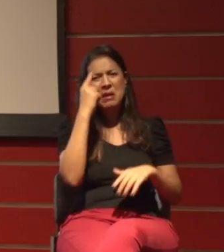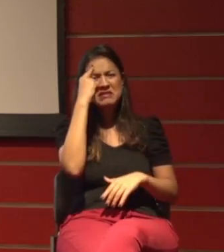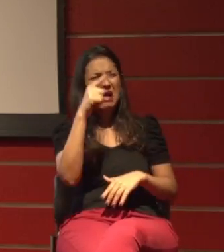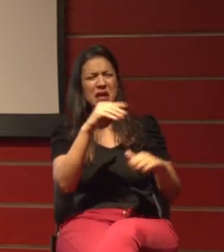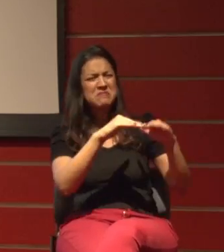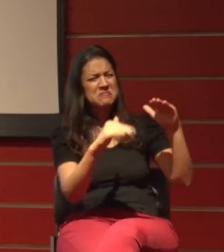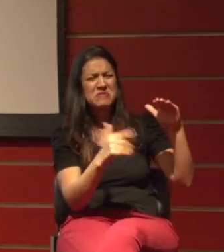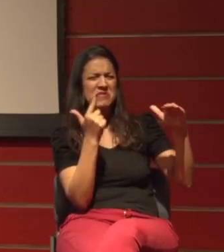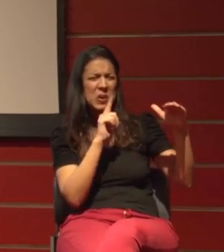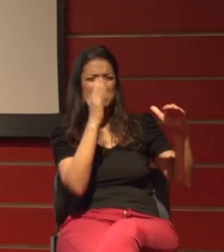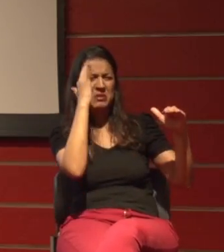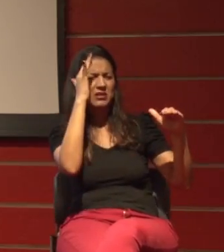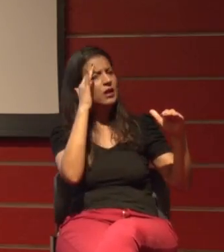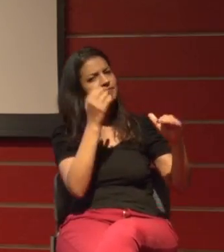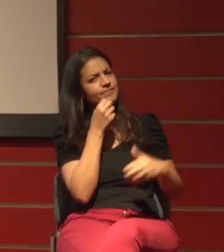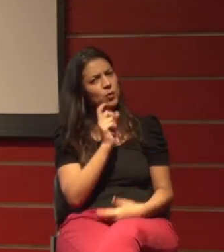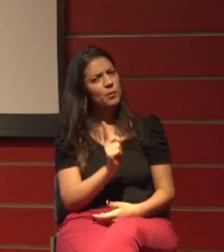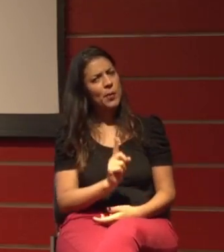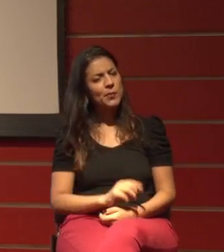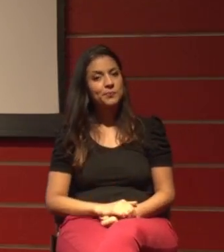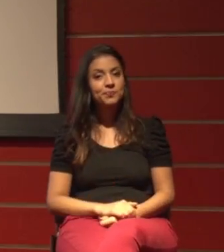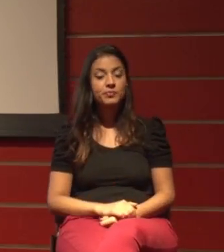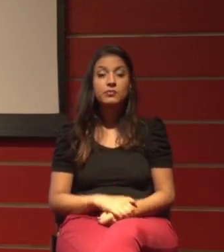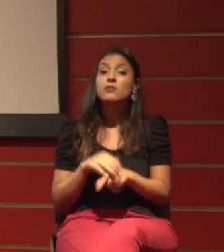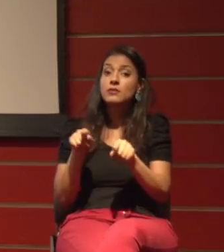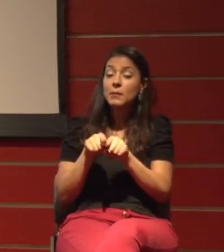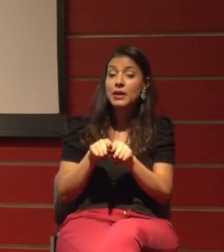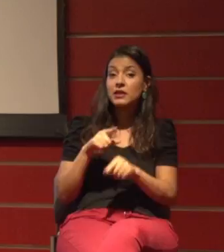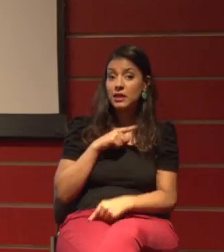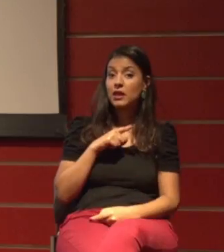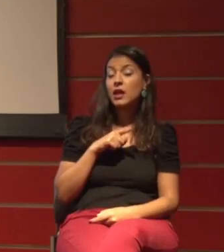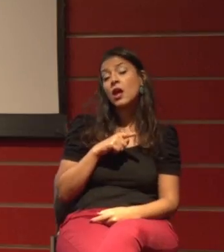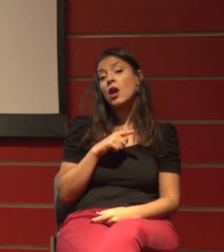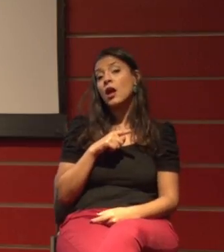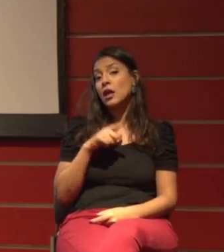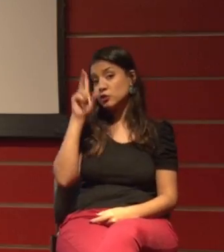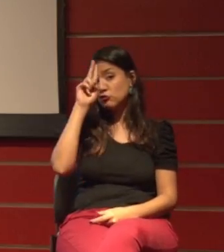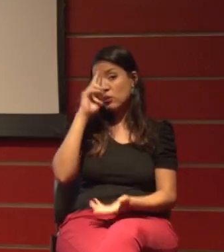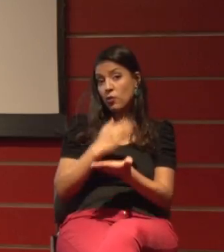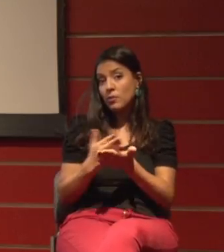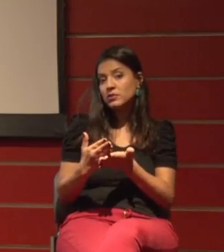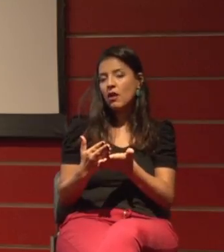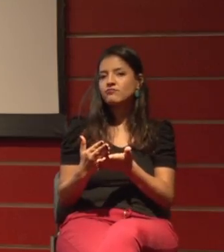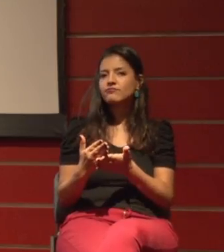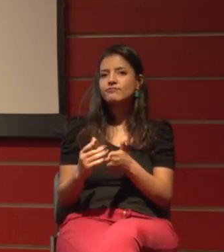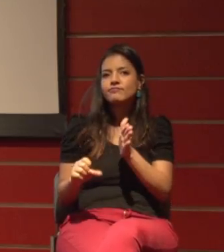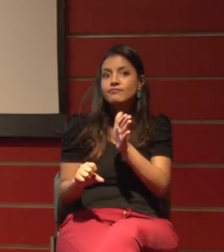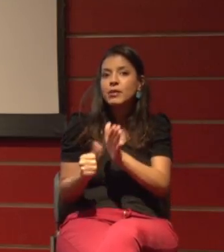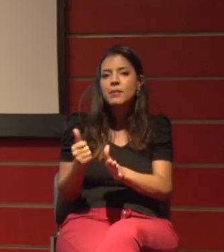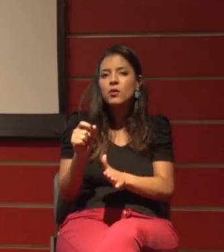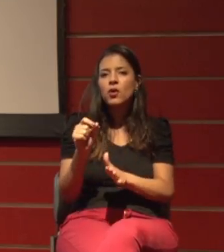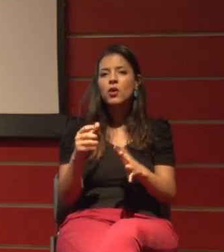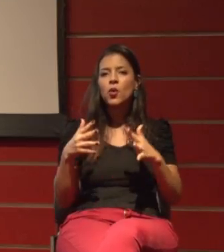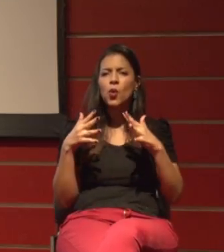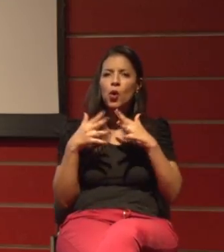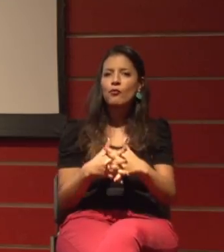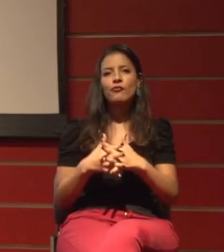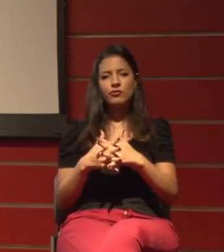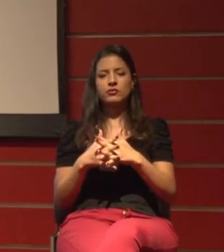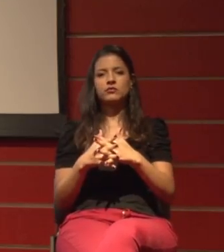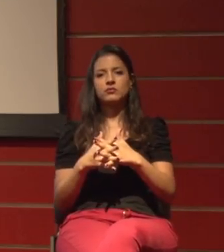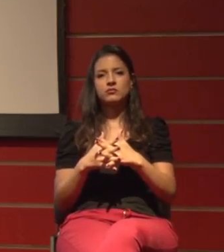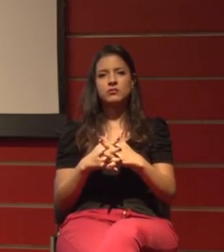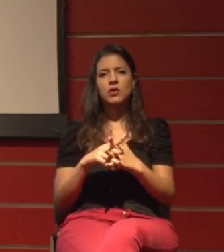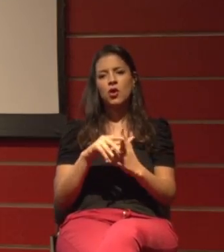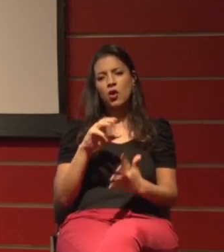pode também começar a história a partir do conflito né toda a história para ser uma história precisa ter pelo menos um